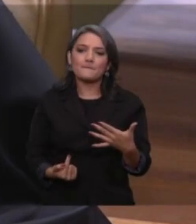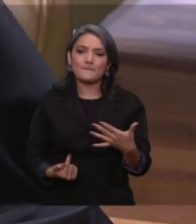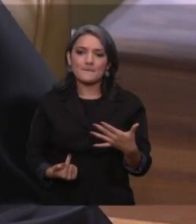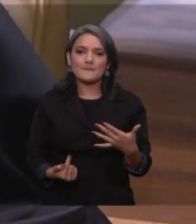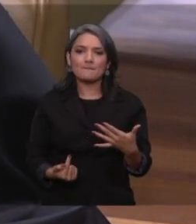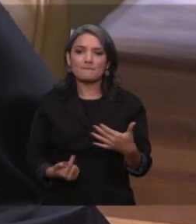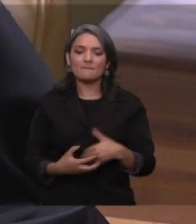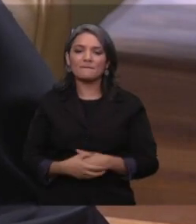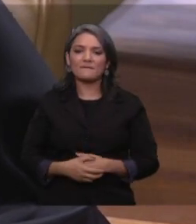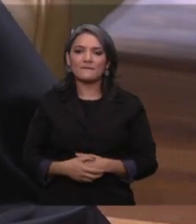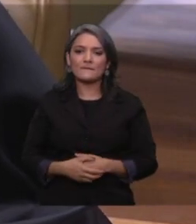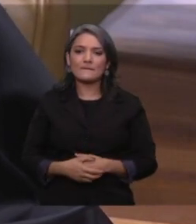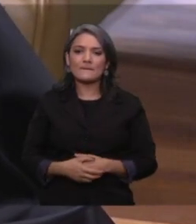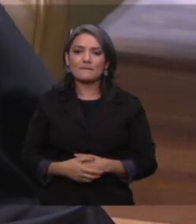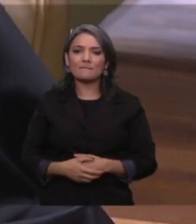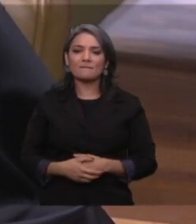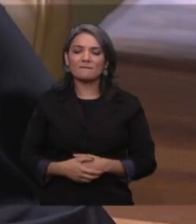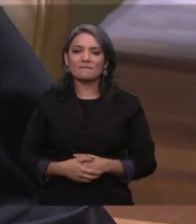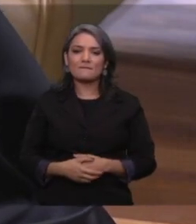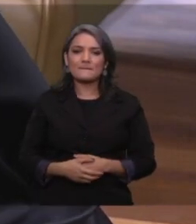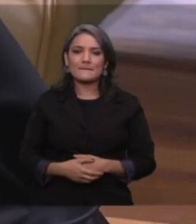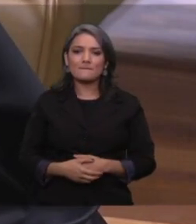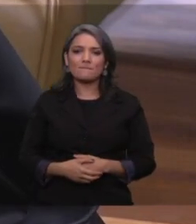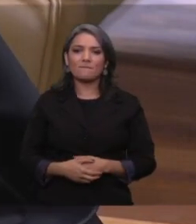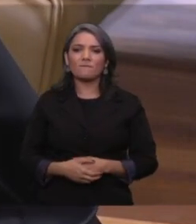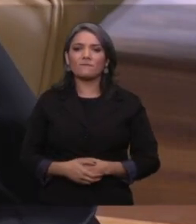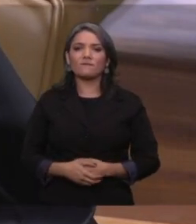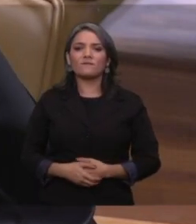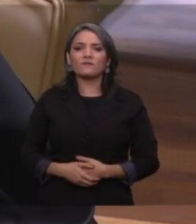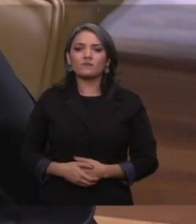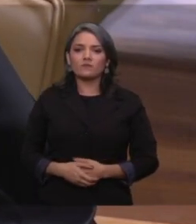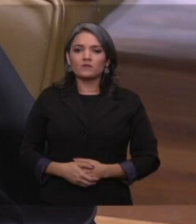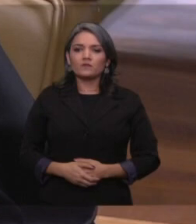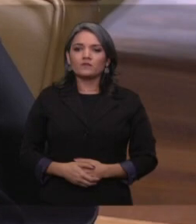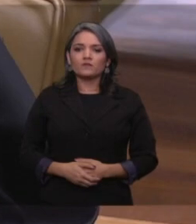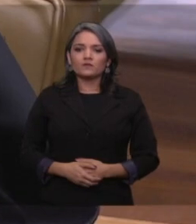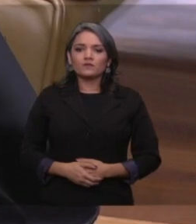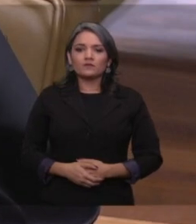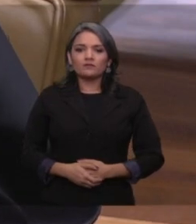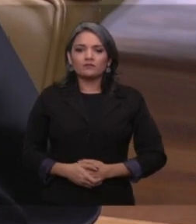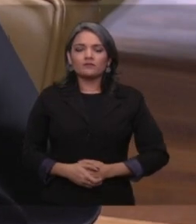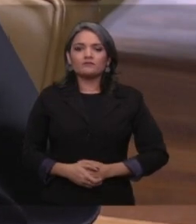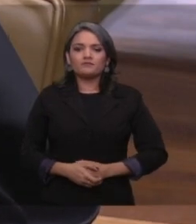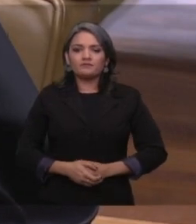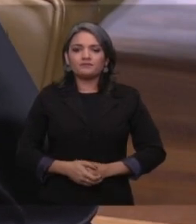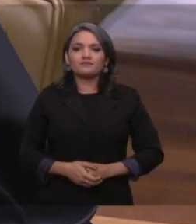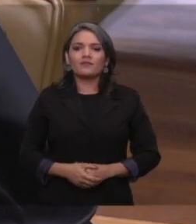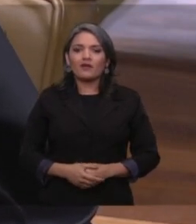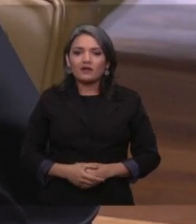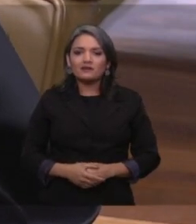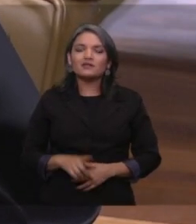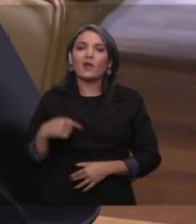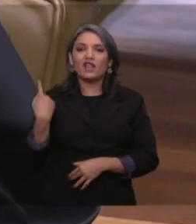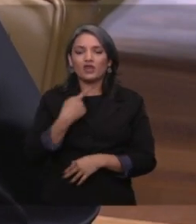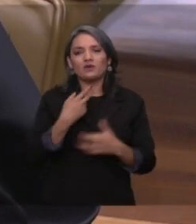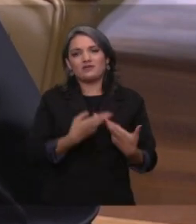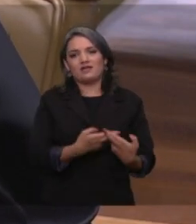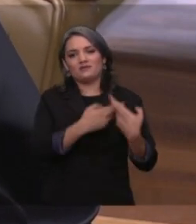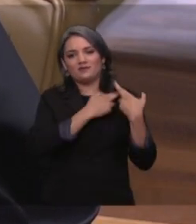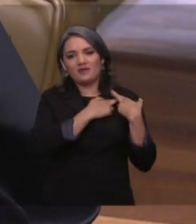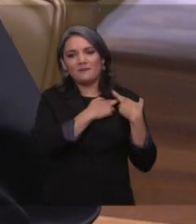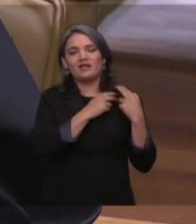chegarmos àquilo de estarmos realmente concretizando ou tentando